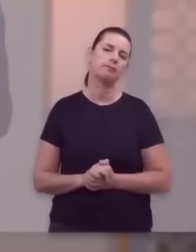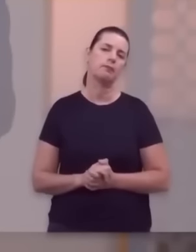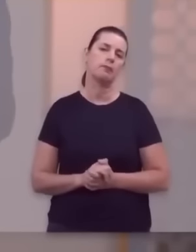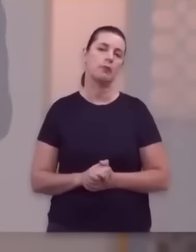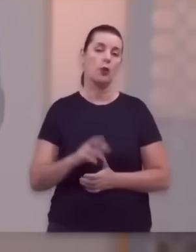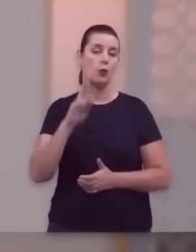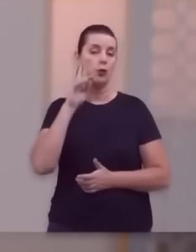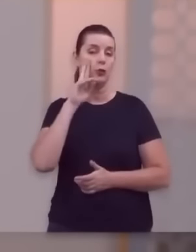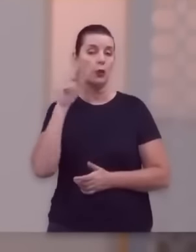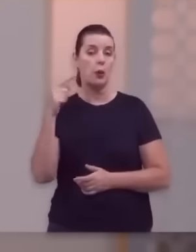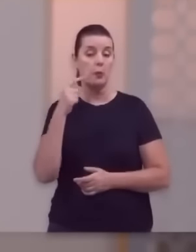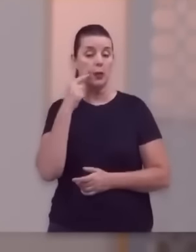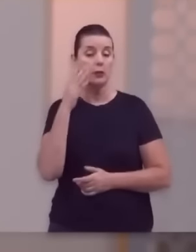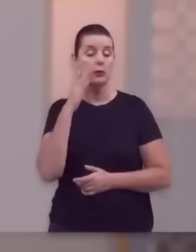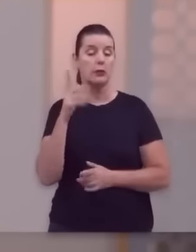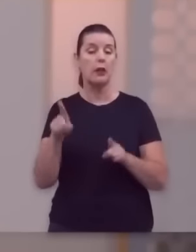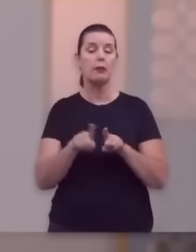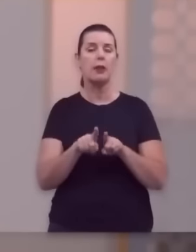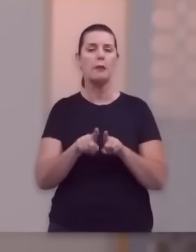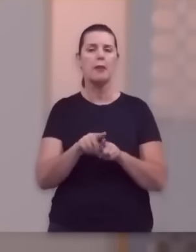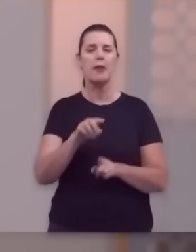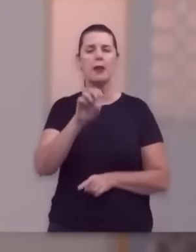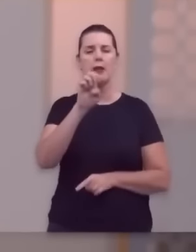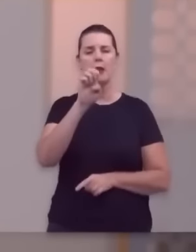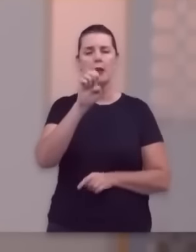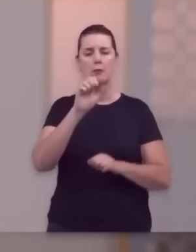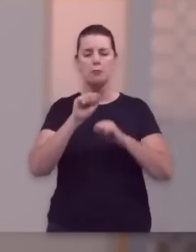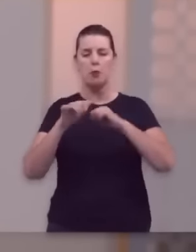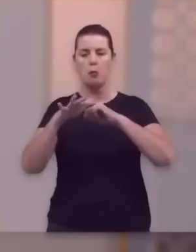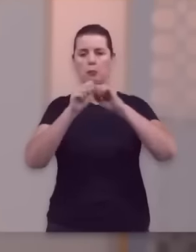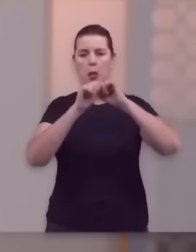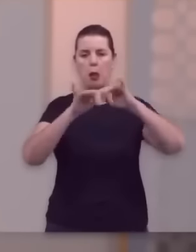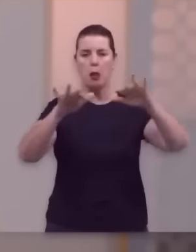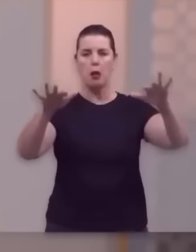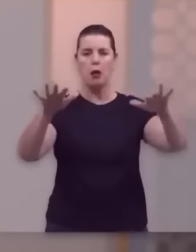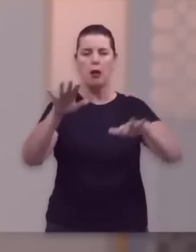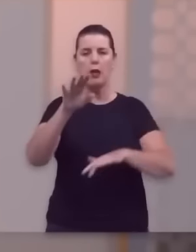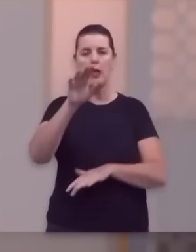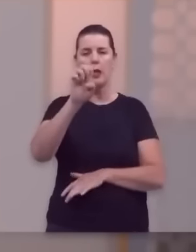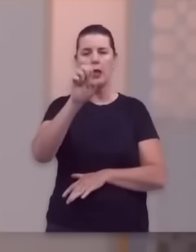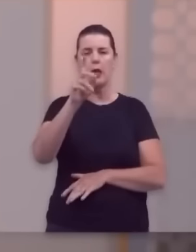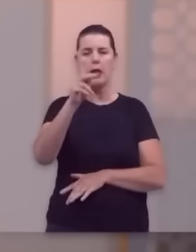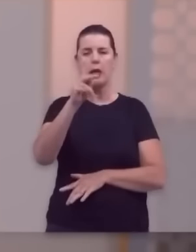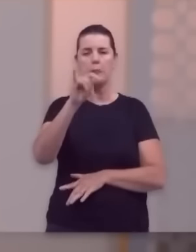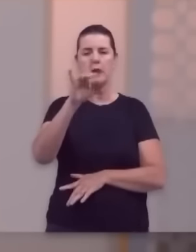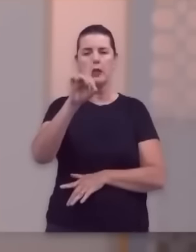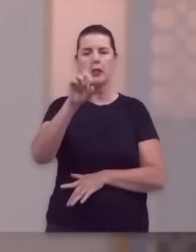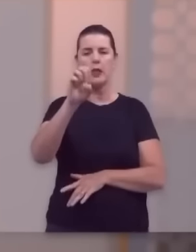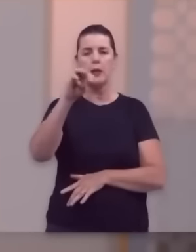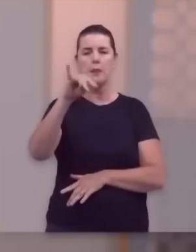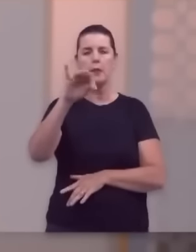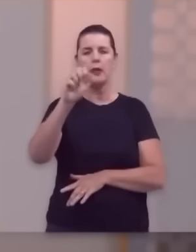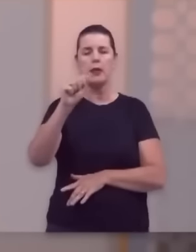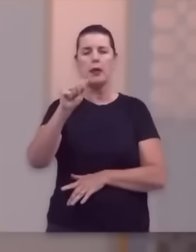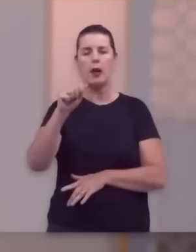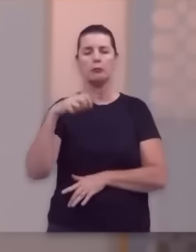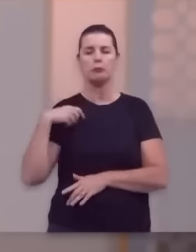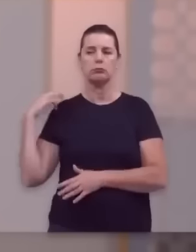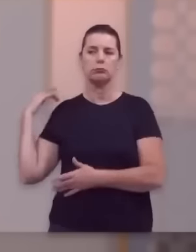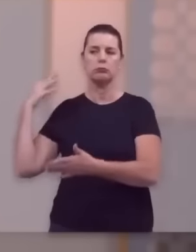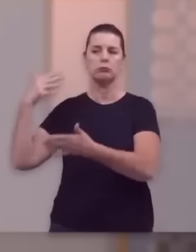senhor alertou ainda que haveria epidemias pestilências tivemos tantas ao longo